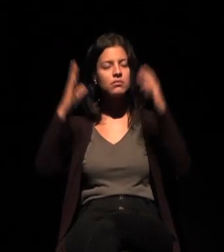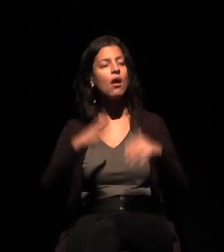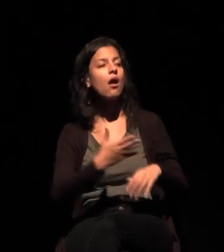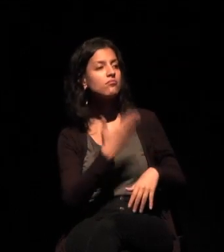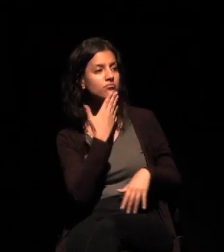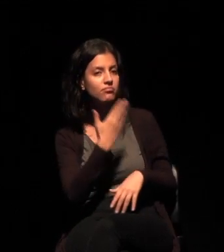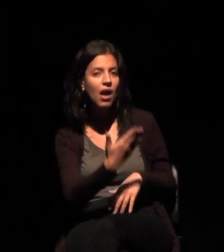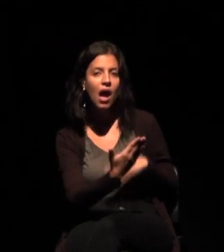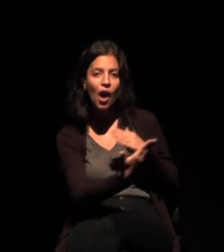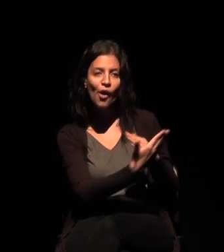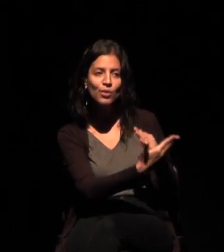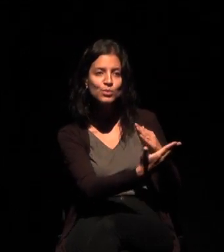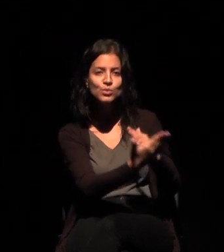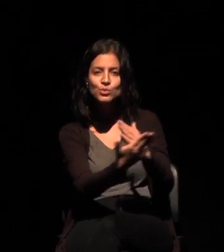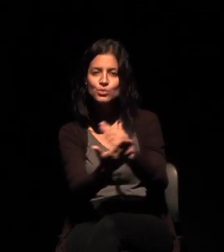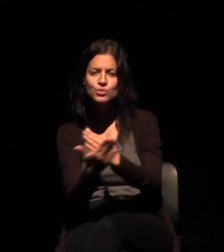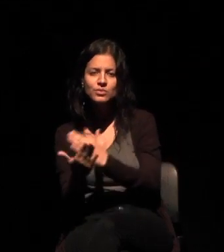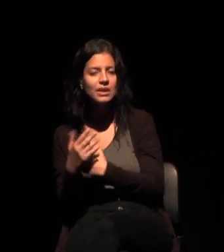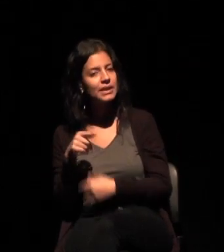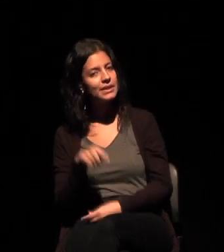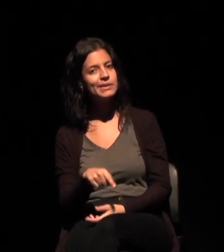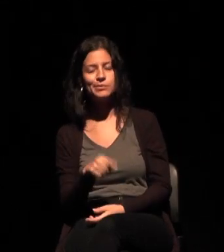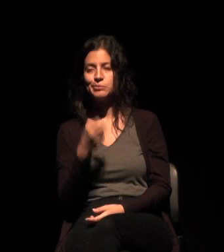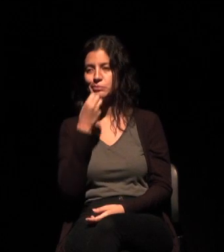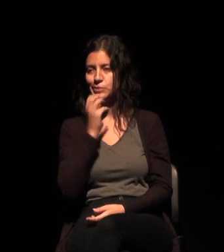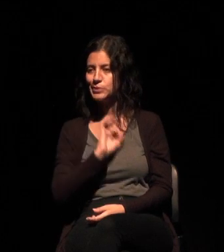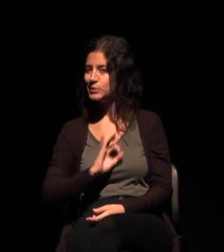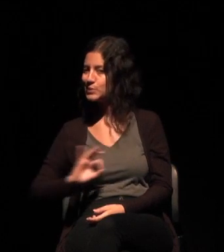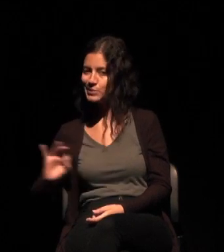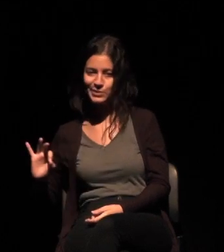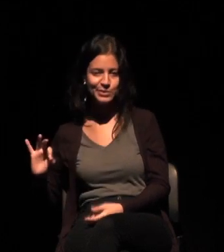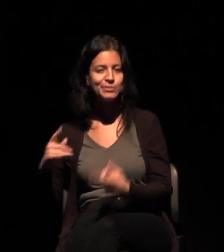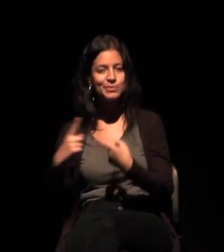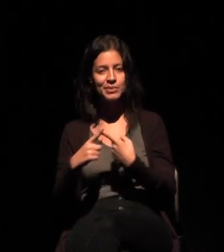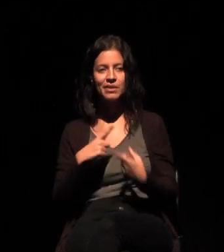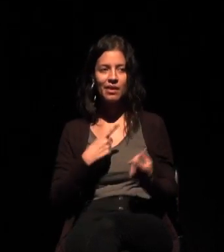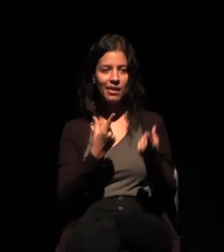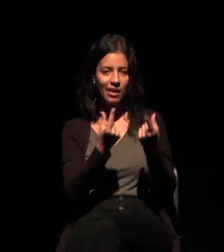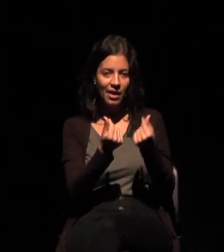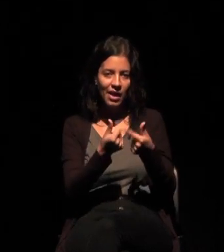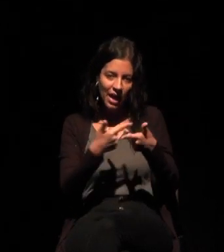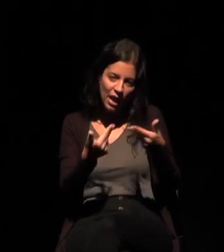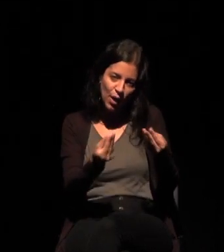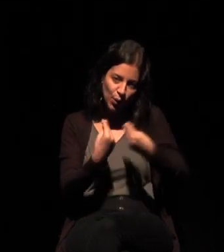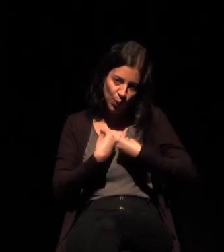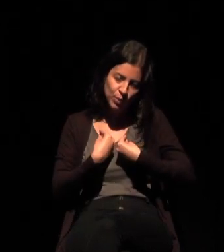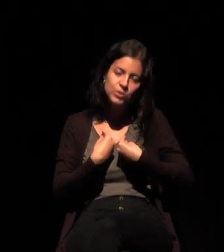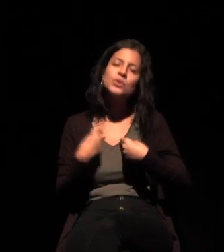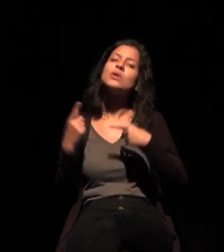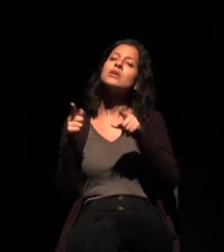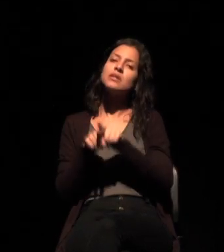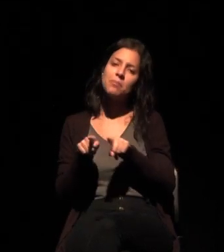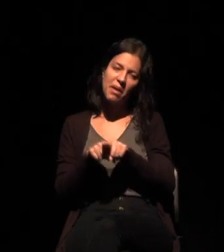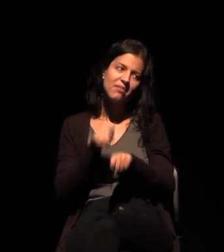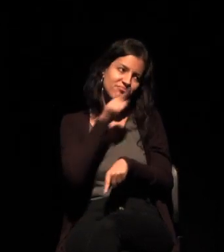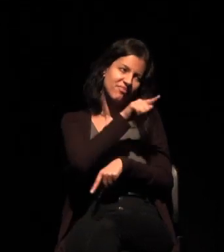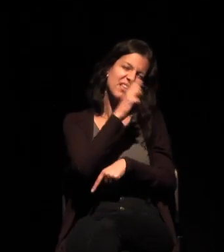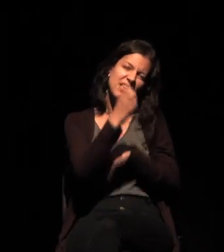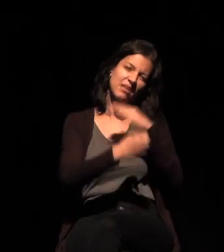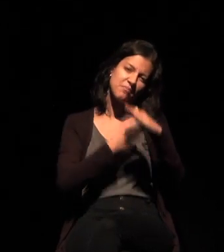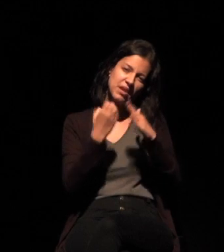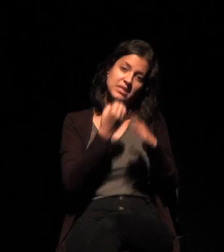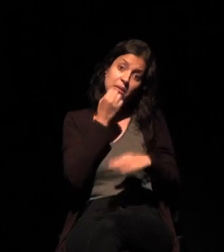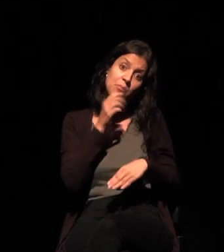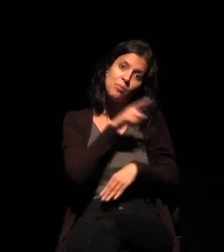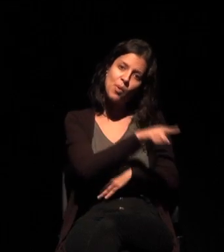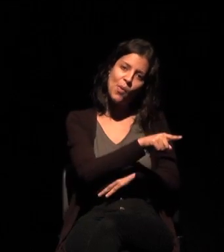isto é uma vantagem muito grande em termos dos recursos internos e o mesmo para as próprias empresas quando quando